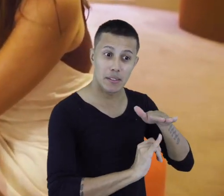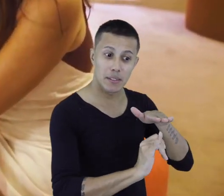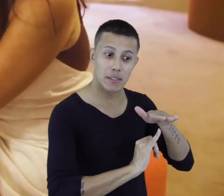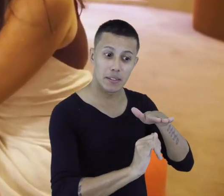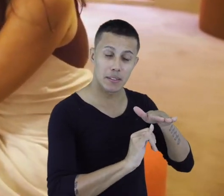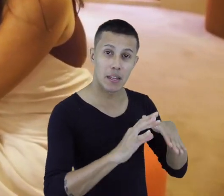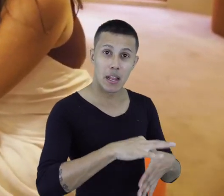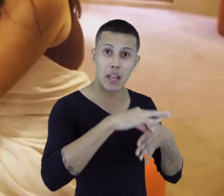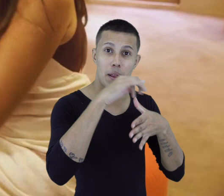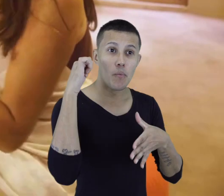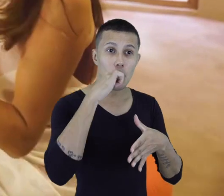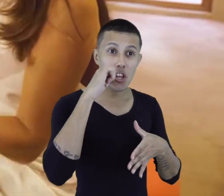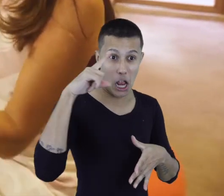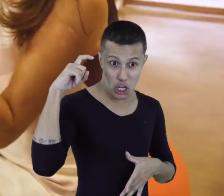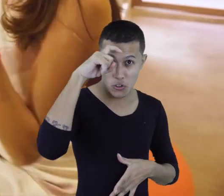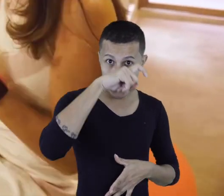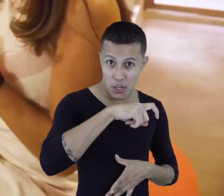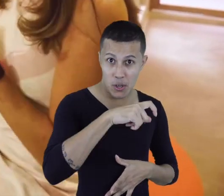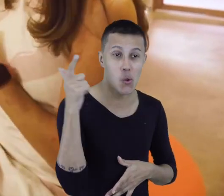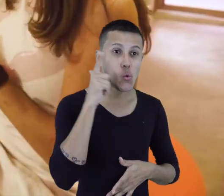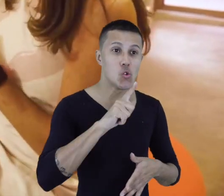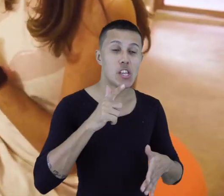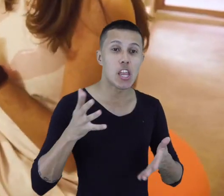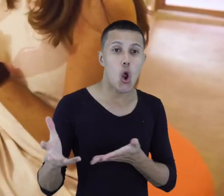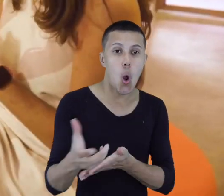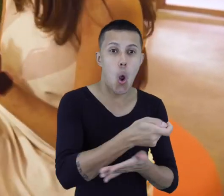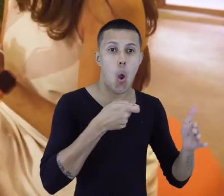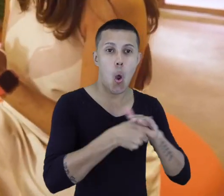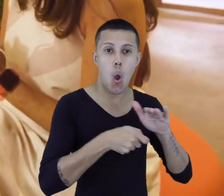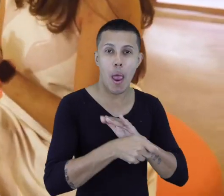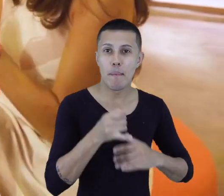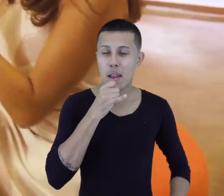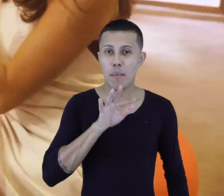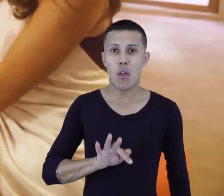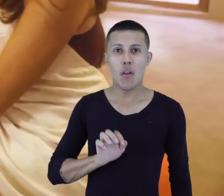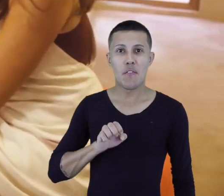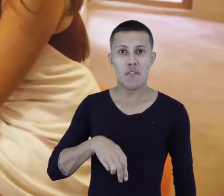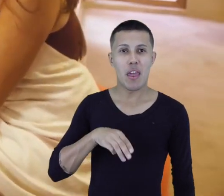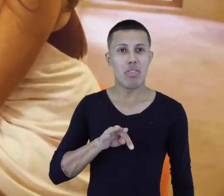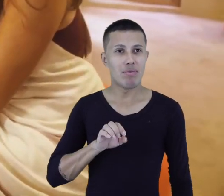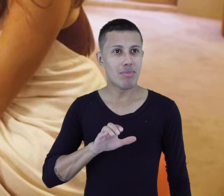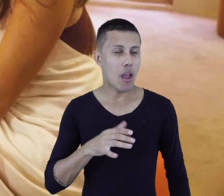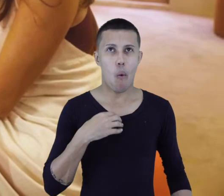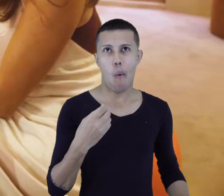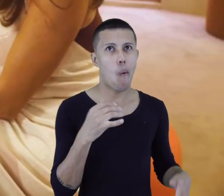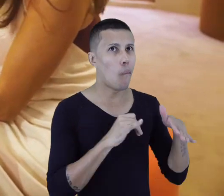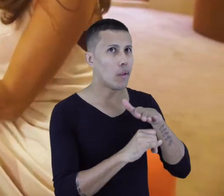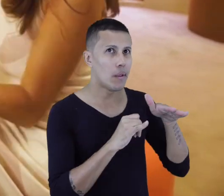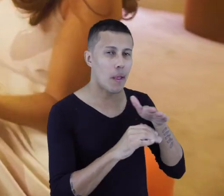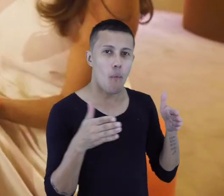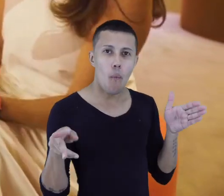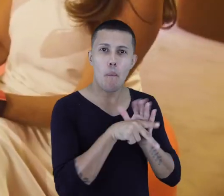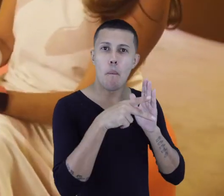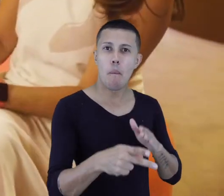startups lideradas por mulheres já têm dificuldade para captar investimento, uma fintech ou uma startup que é ligada ao